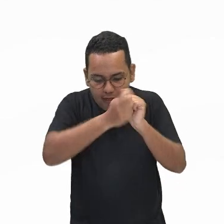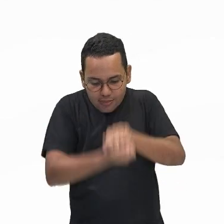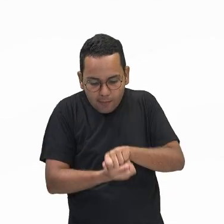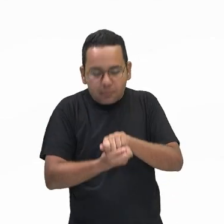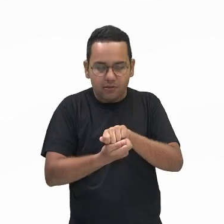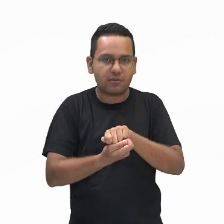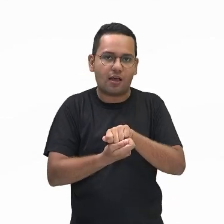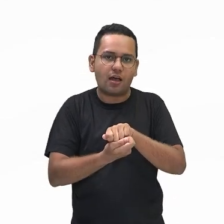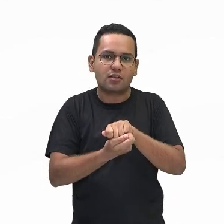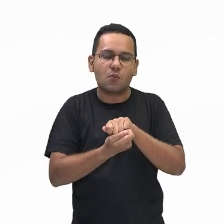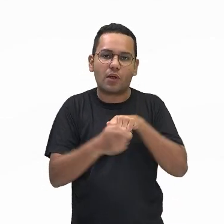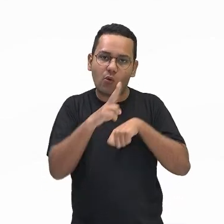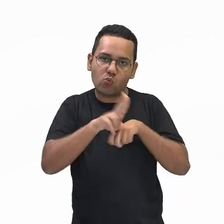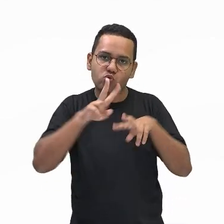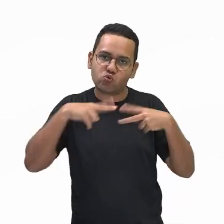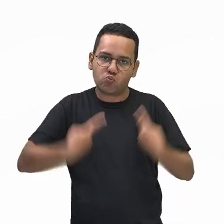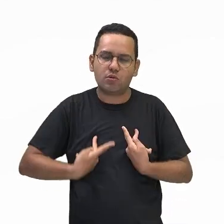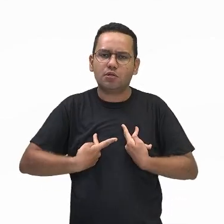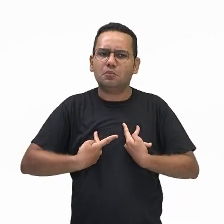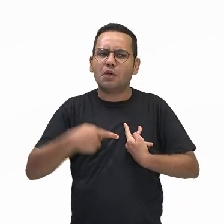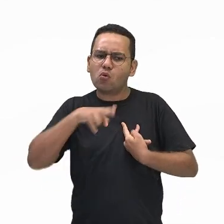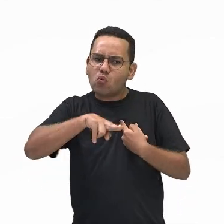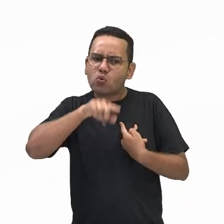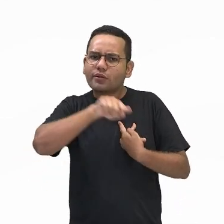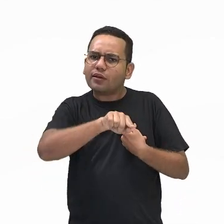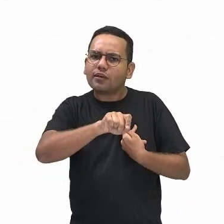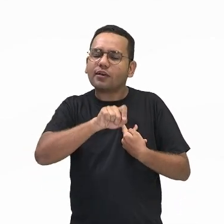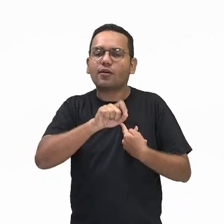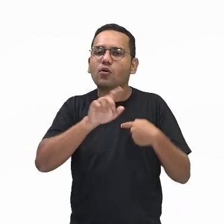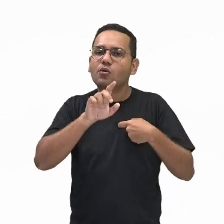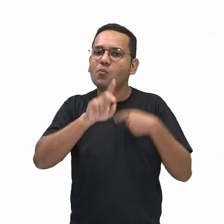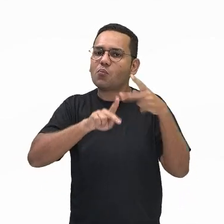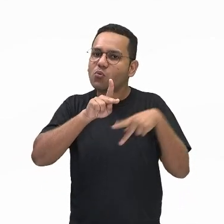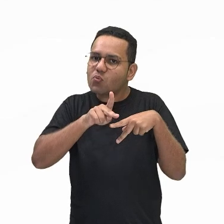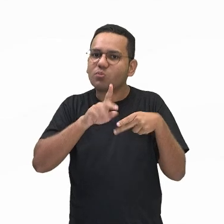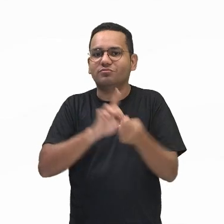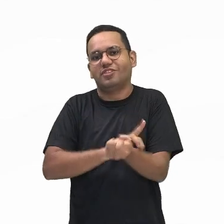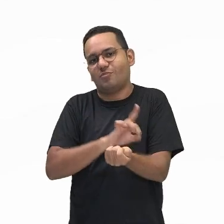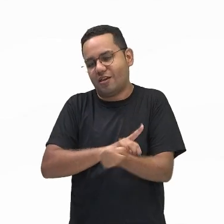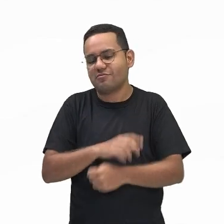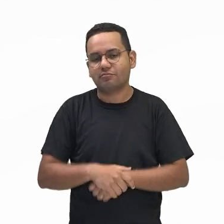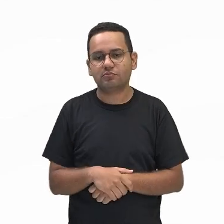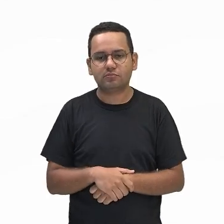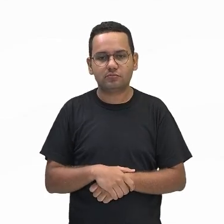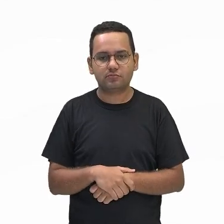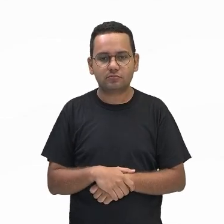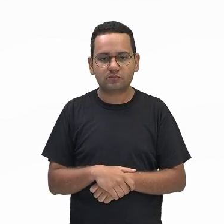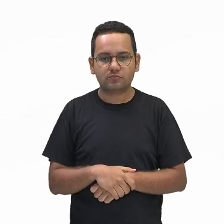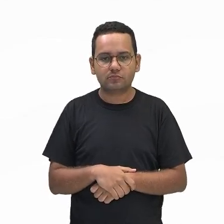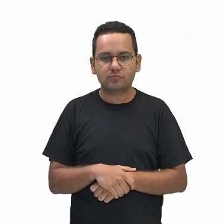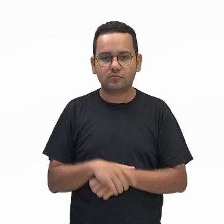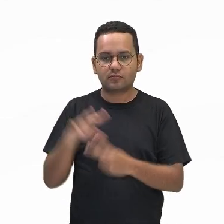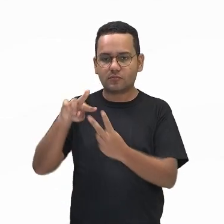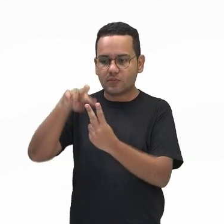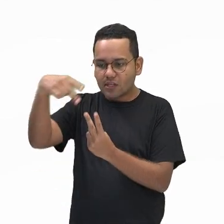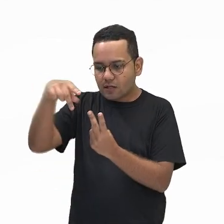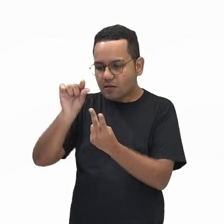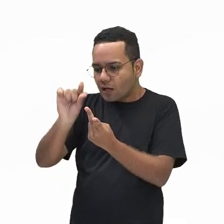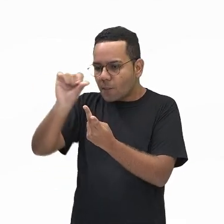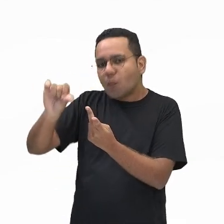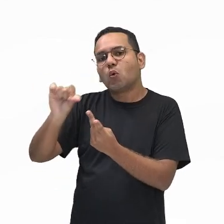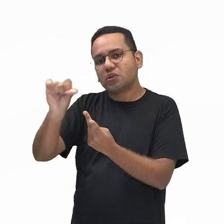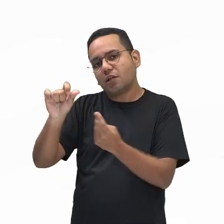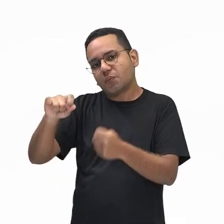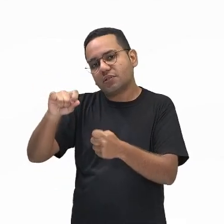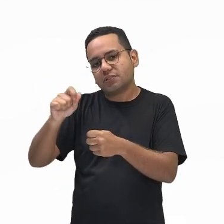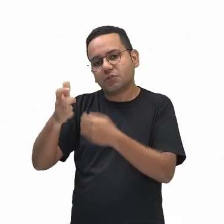diabetes, por exemplo. Terapia gênica, né, você utilizar e modificar os genes para poder tratar alguma doença.